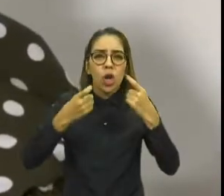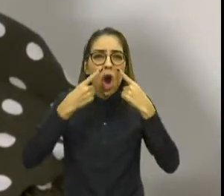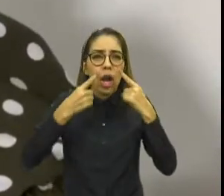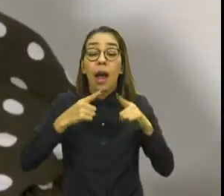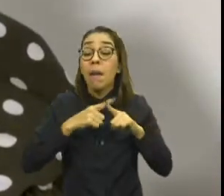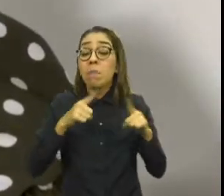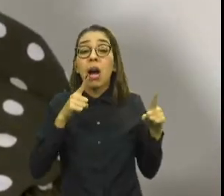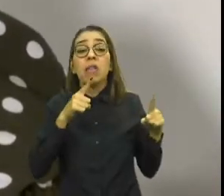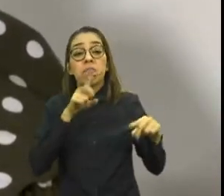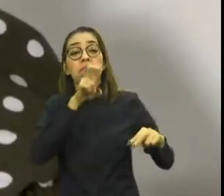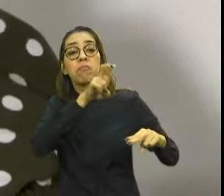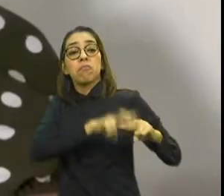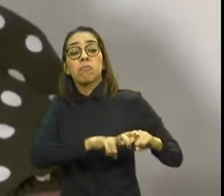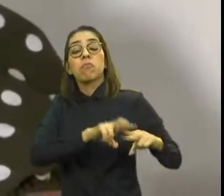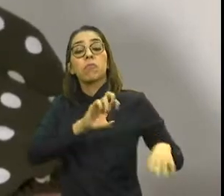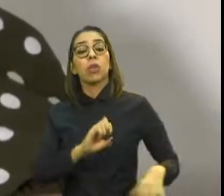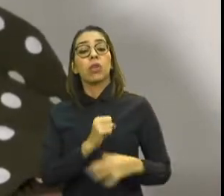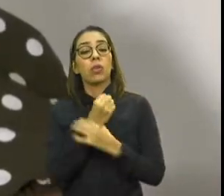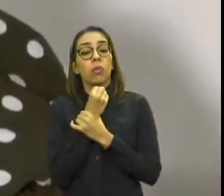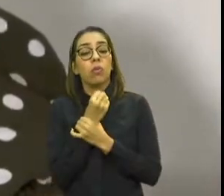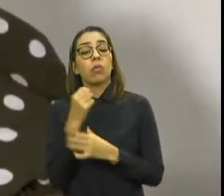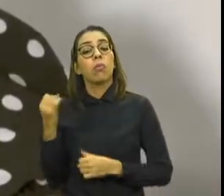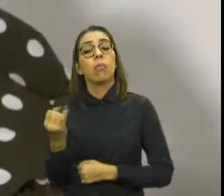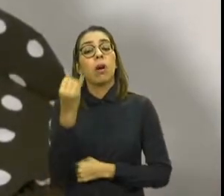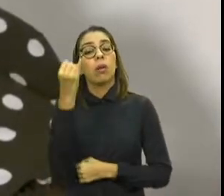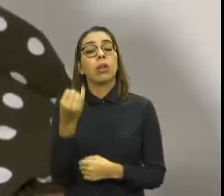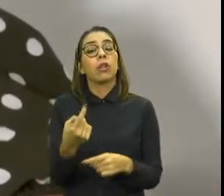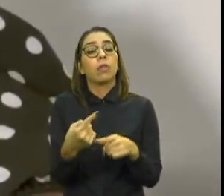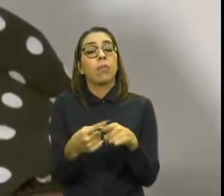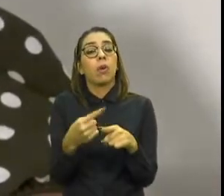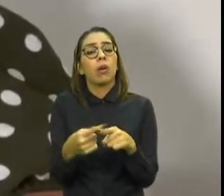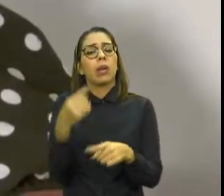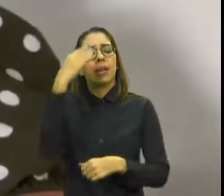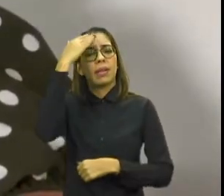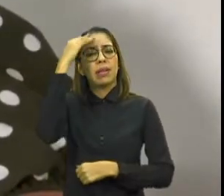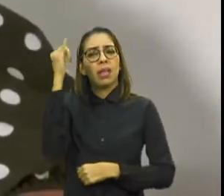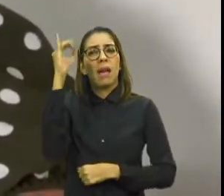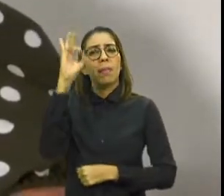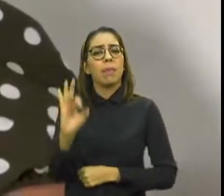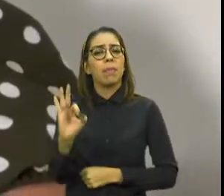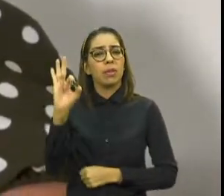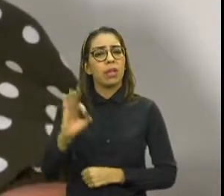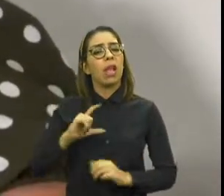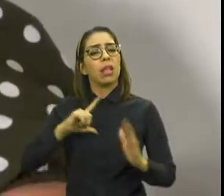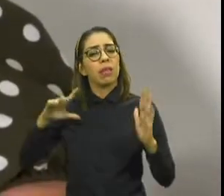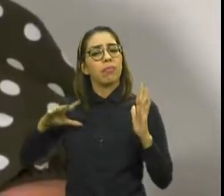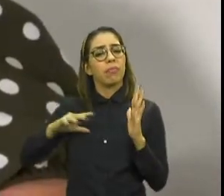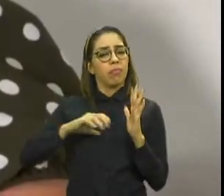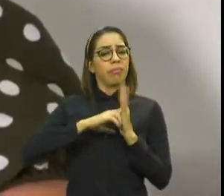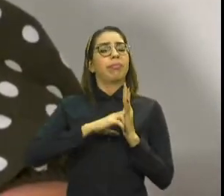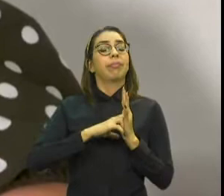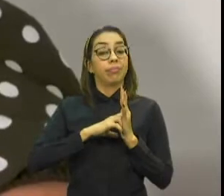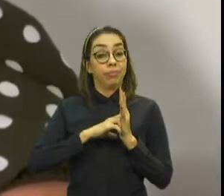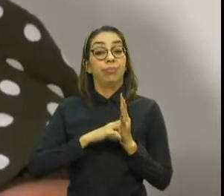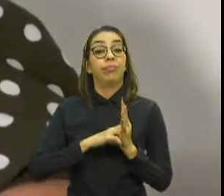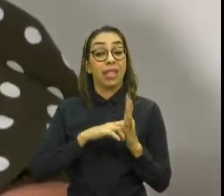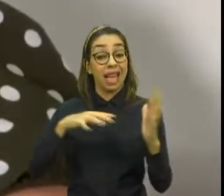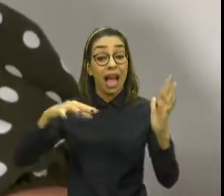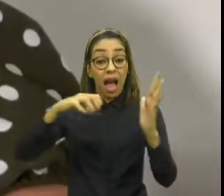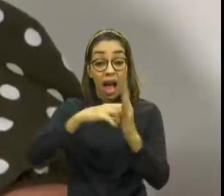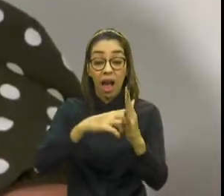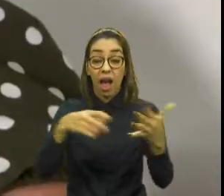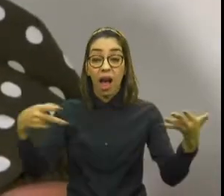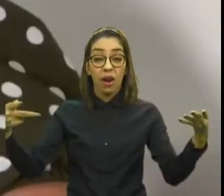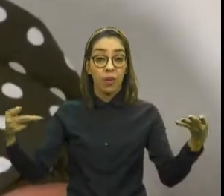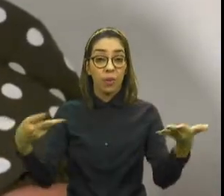importante justamente por quê? Porque a gente sabe o índice hoje de acidentes que acontecem, né? Hoje a gente